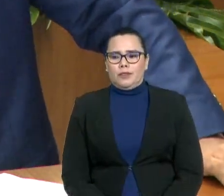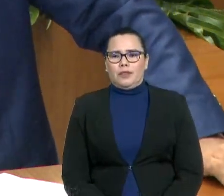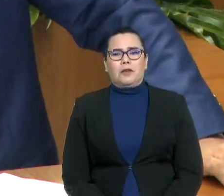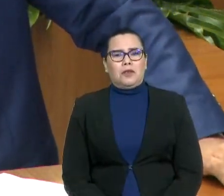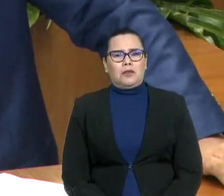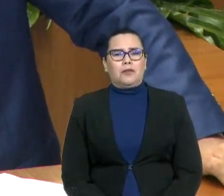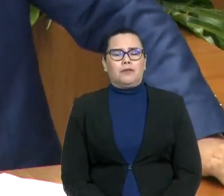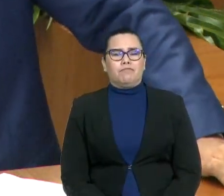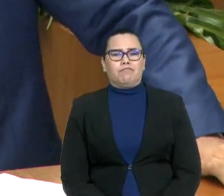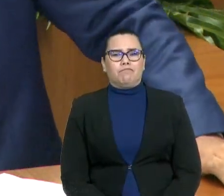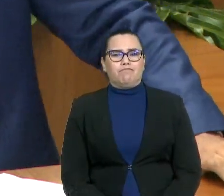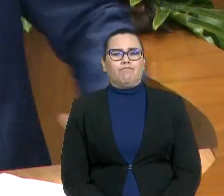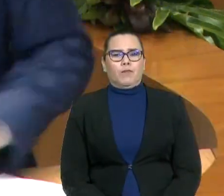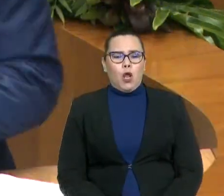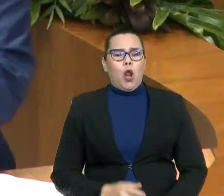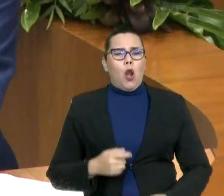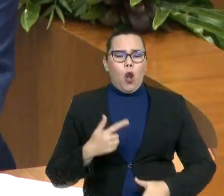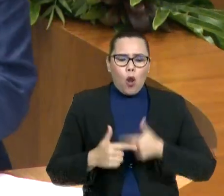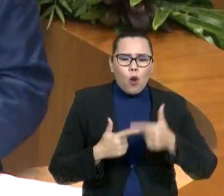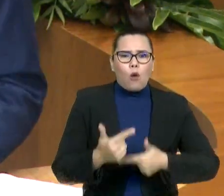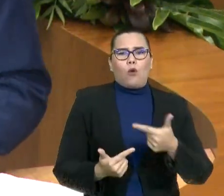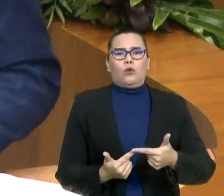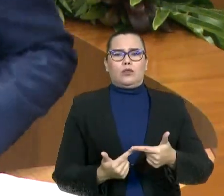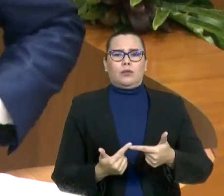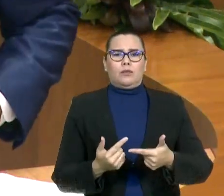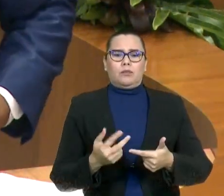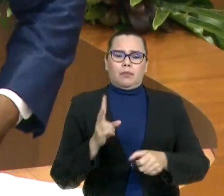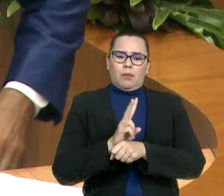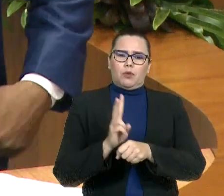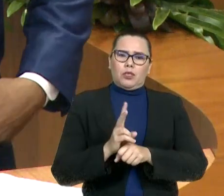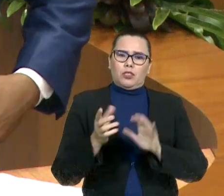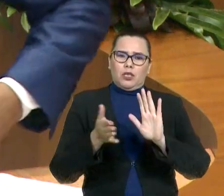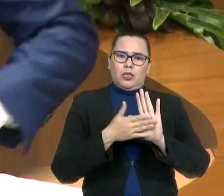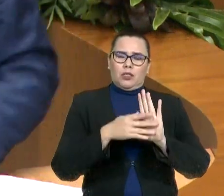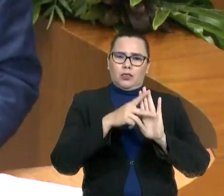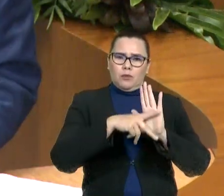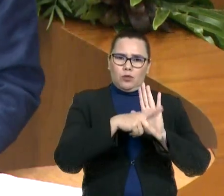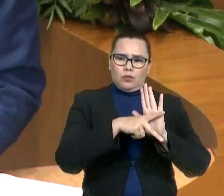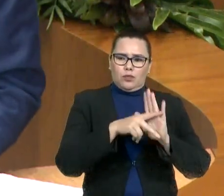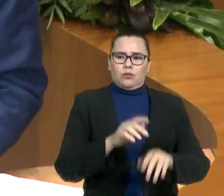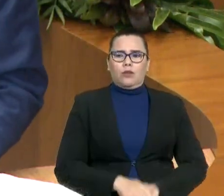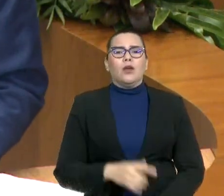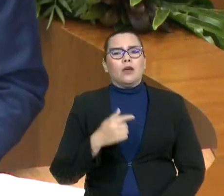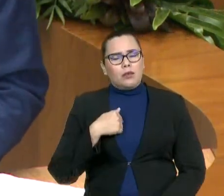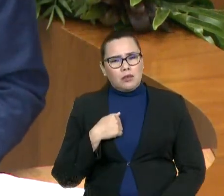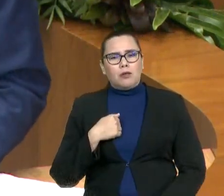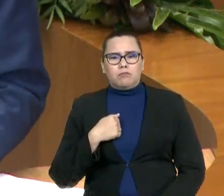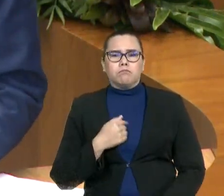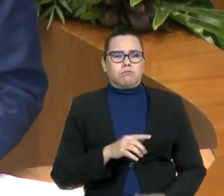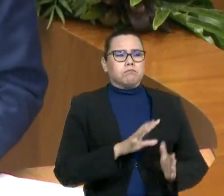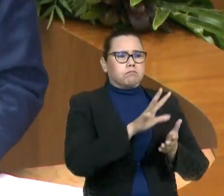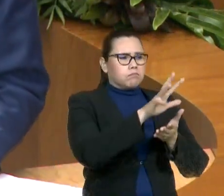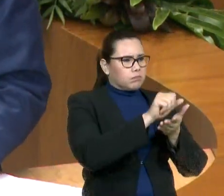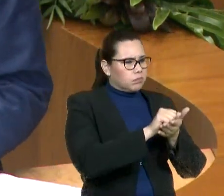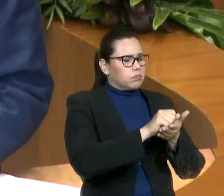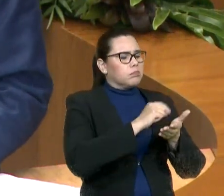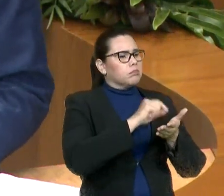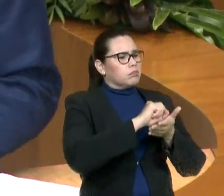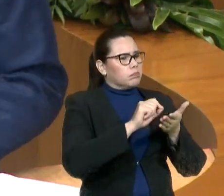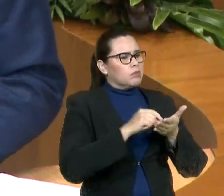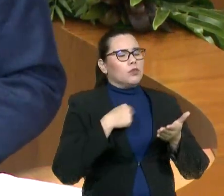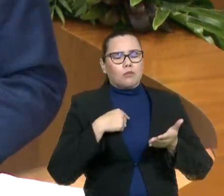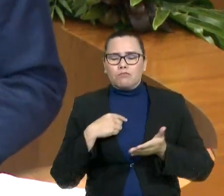projeto, projeto de suma importância. E eu fui levar essa demanda ao secretário, o secretário anotou,